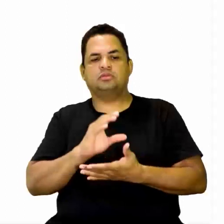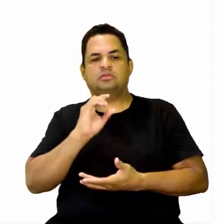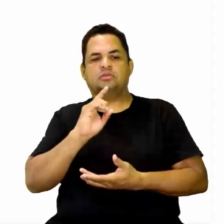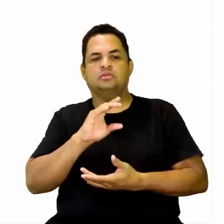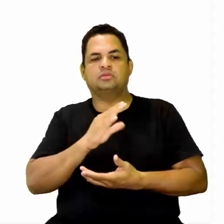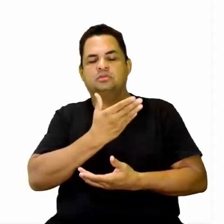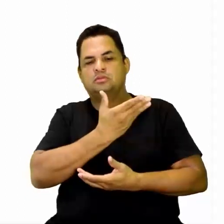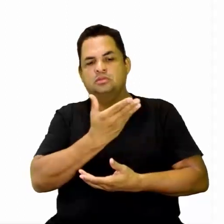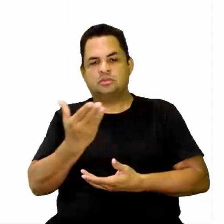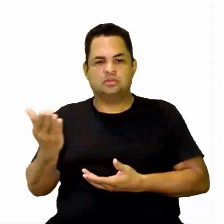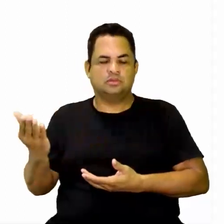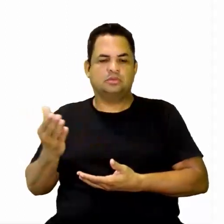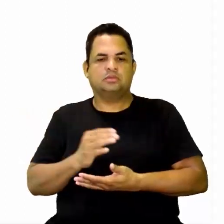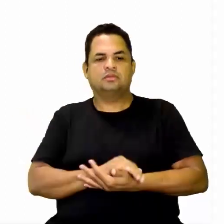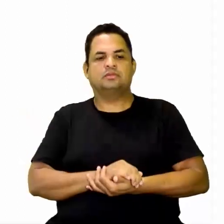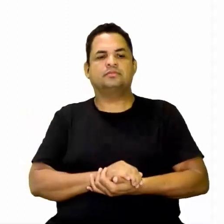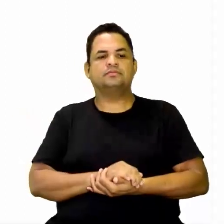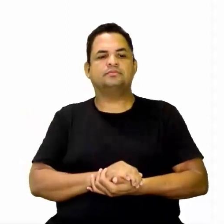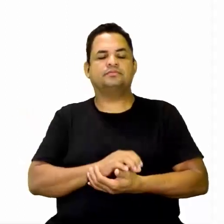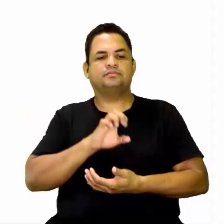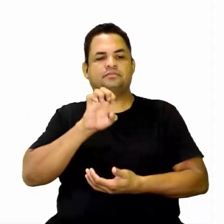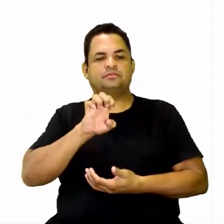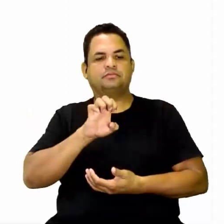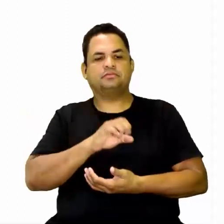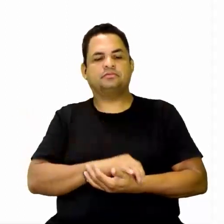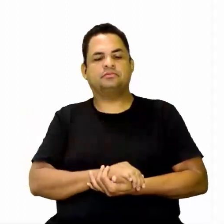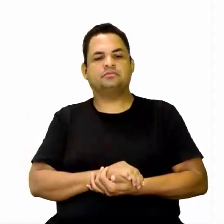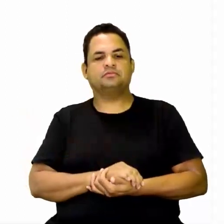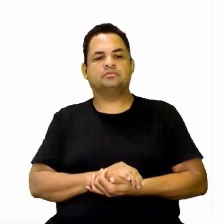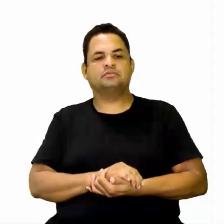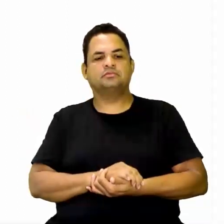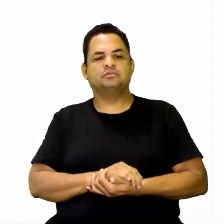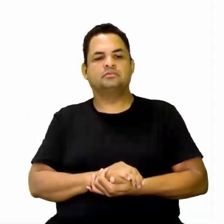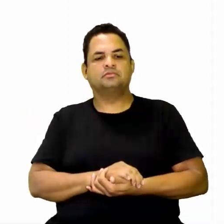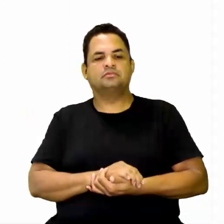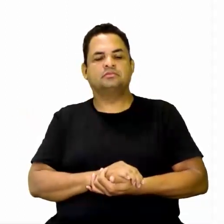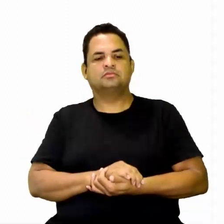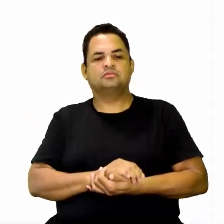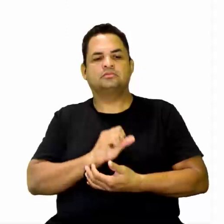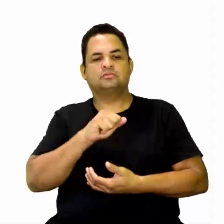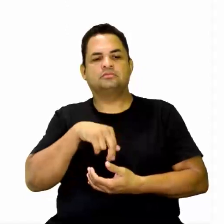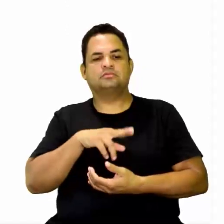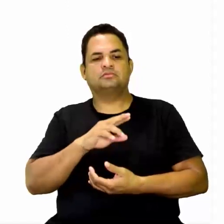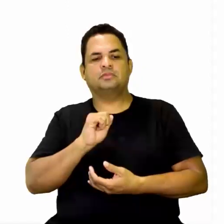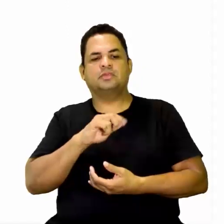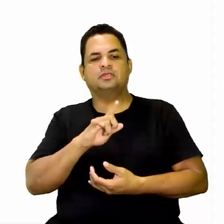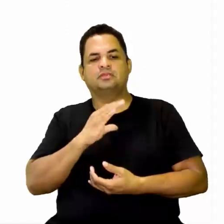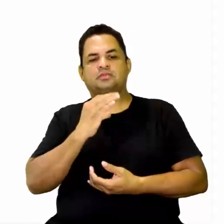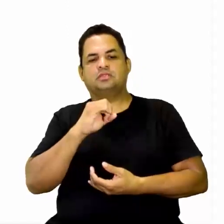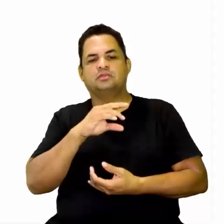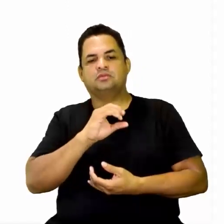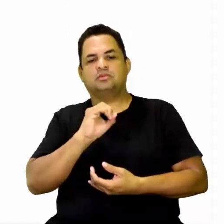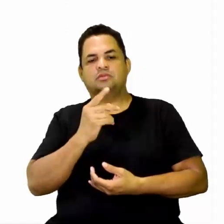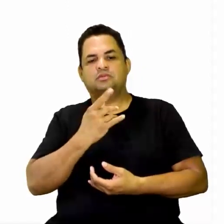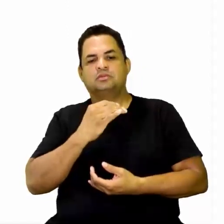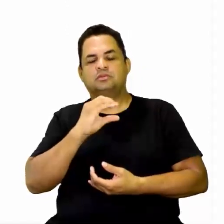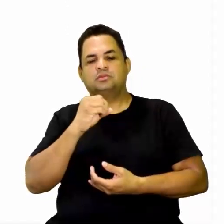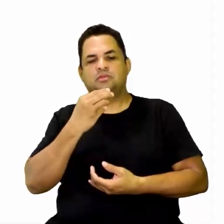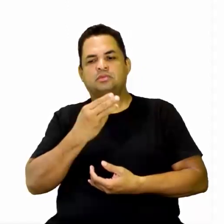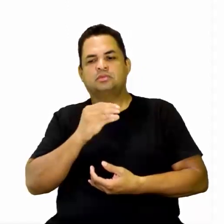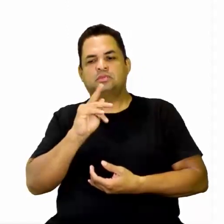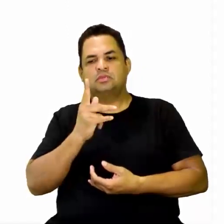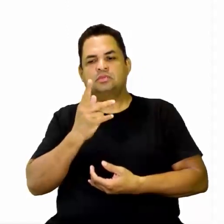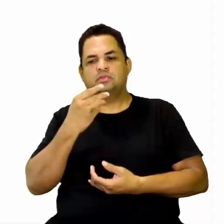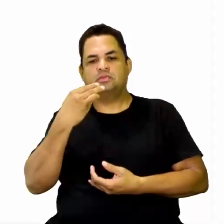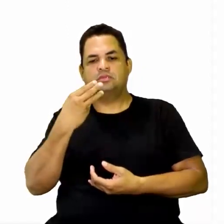H2SO4, Cu, H2O2. E na letra E, AU, Ag, Cl2, H2C,